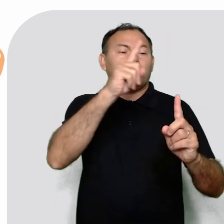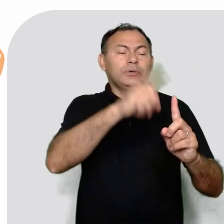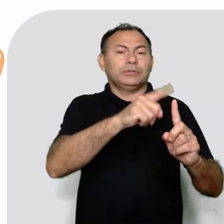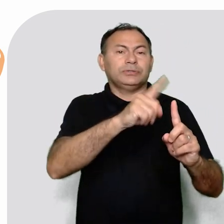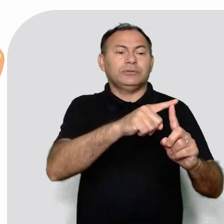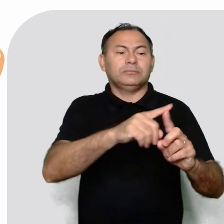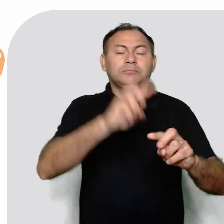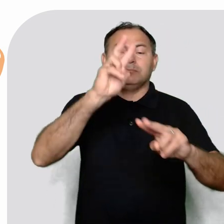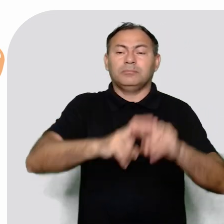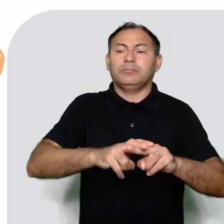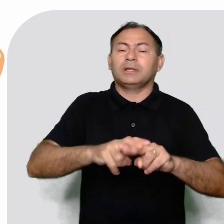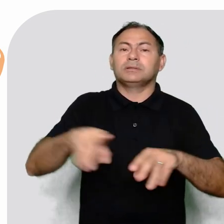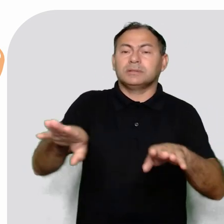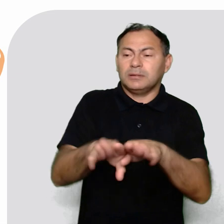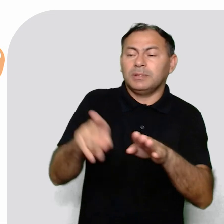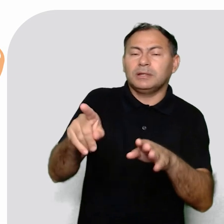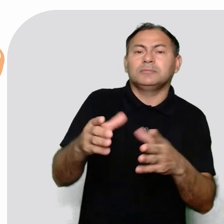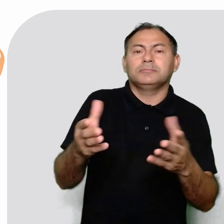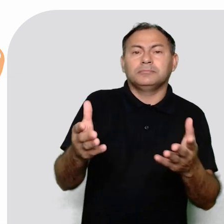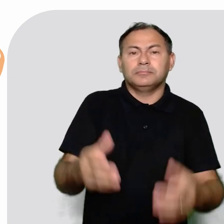motivos para estar ali?